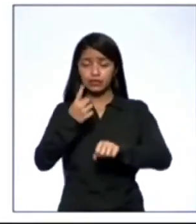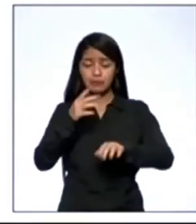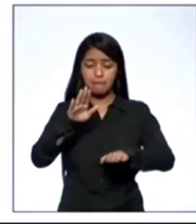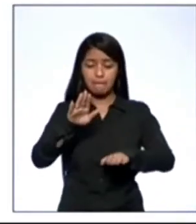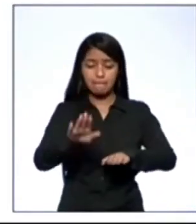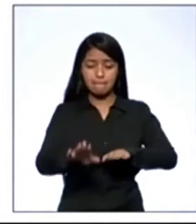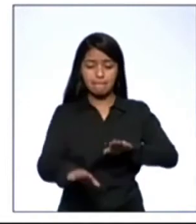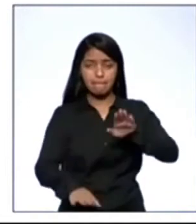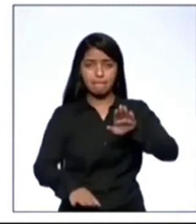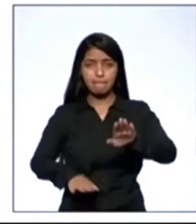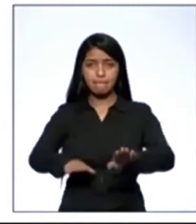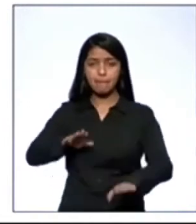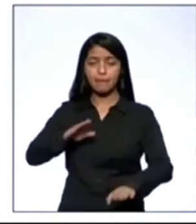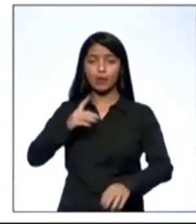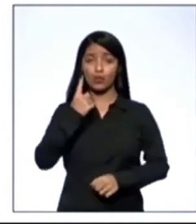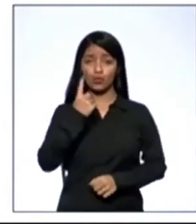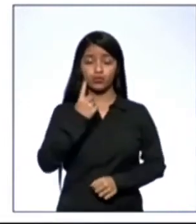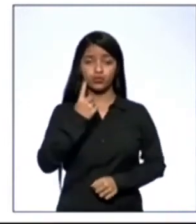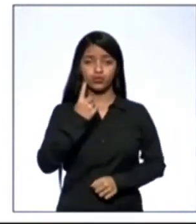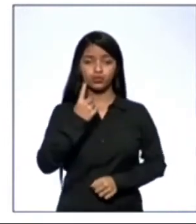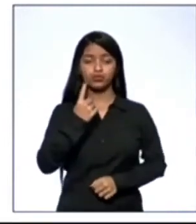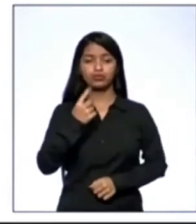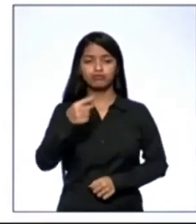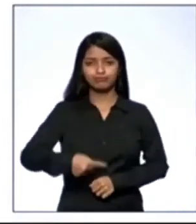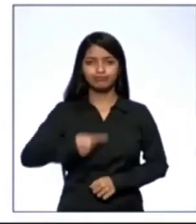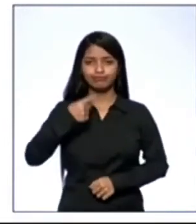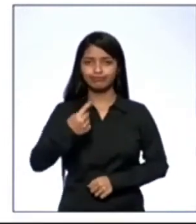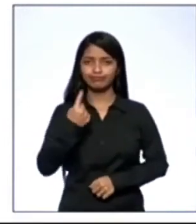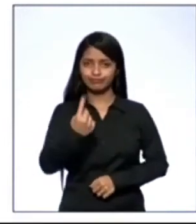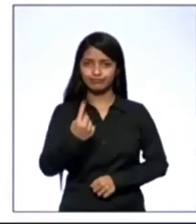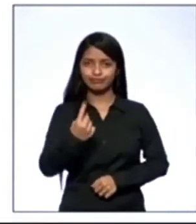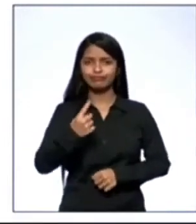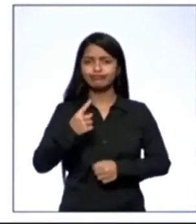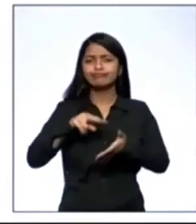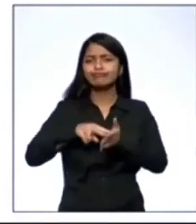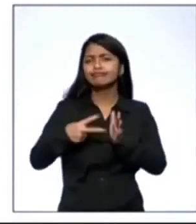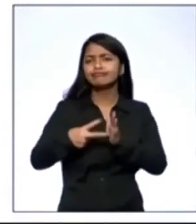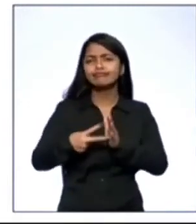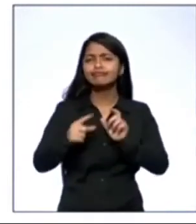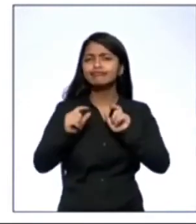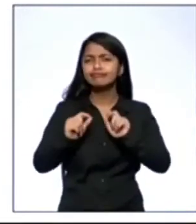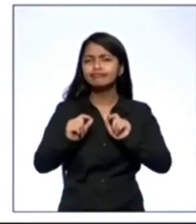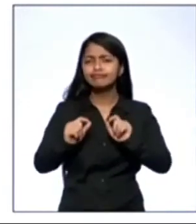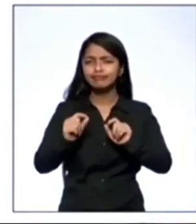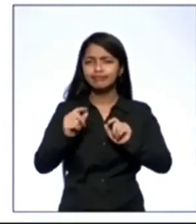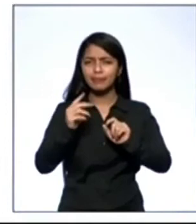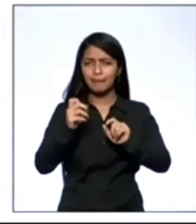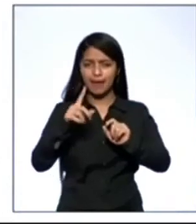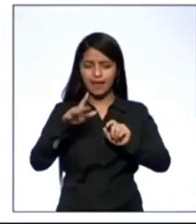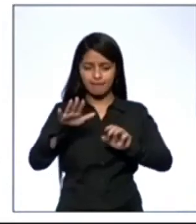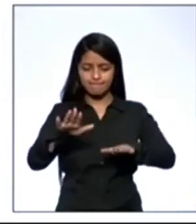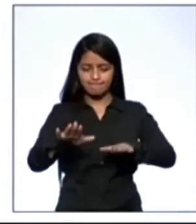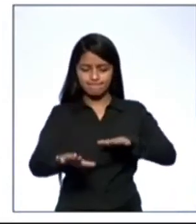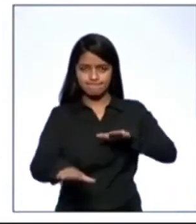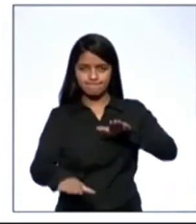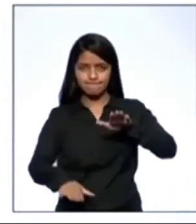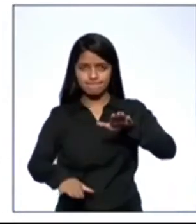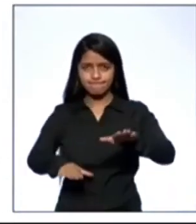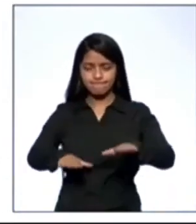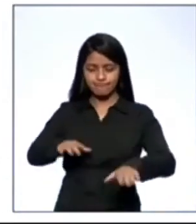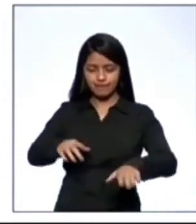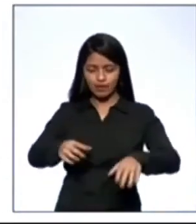bicicleta abaixo, isto é, quando a coroa acionada pelos pedais dá uma volta